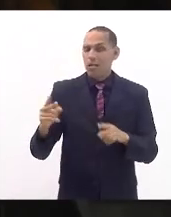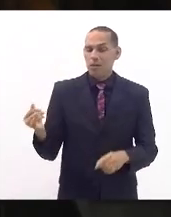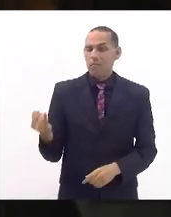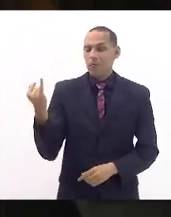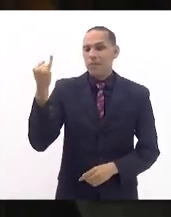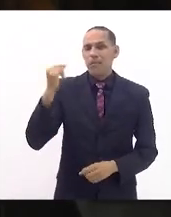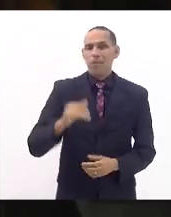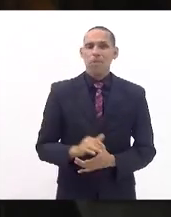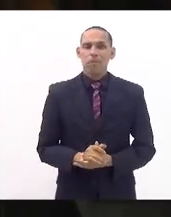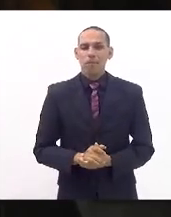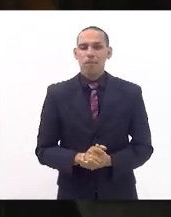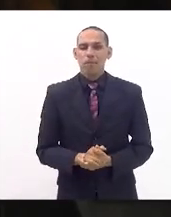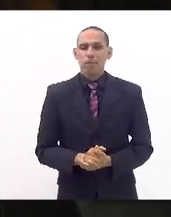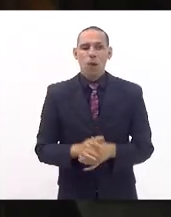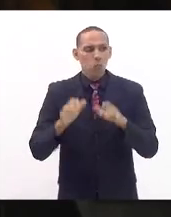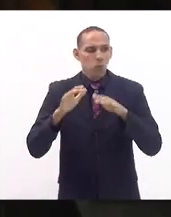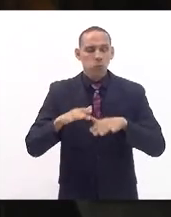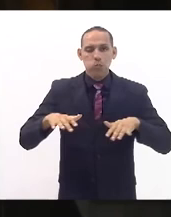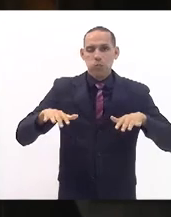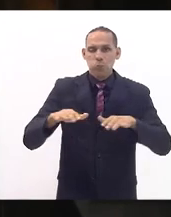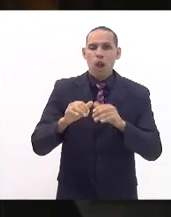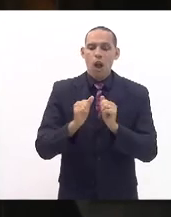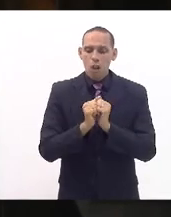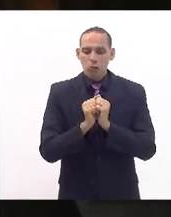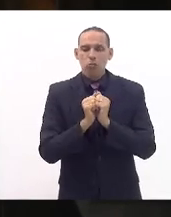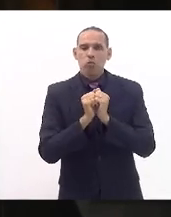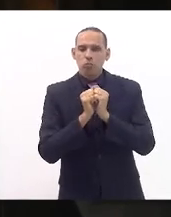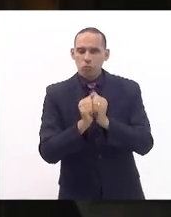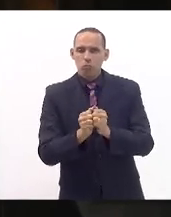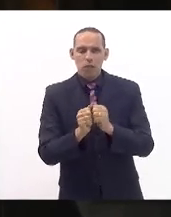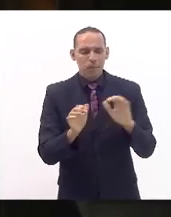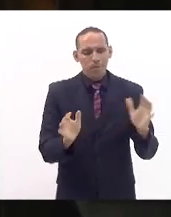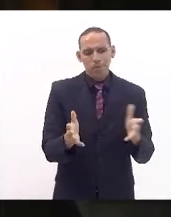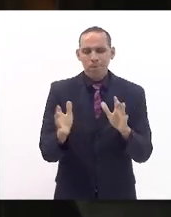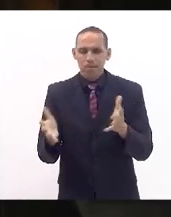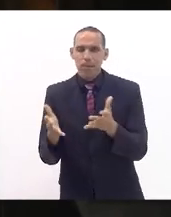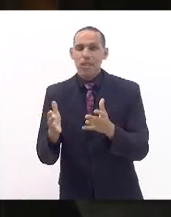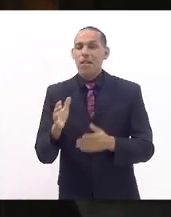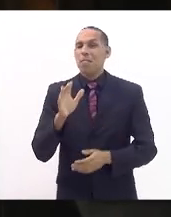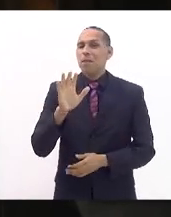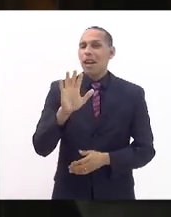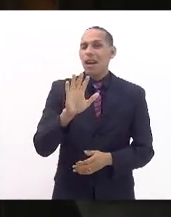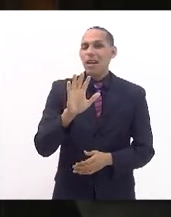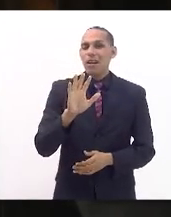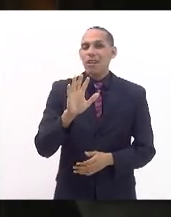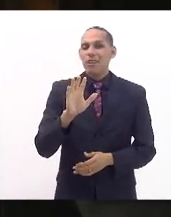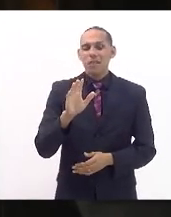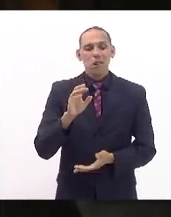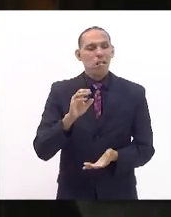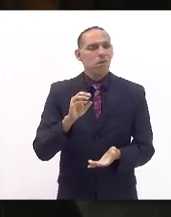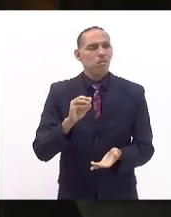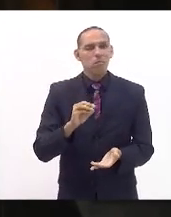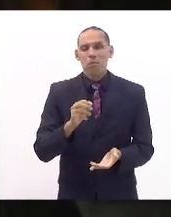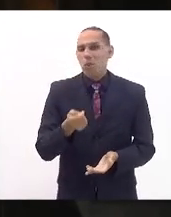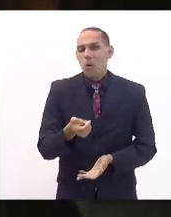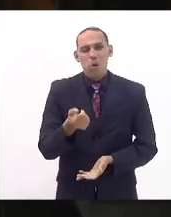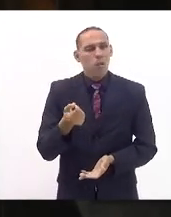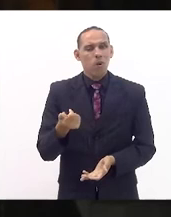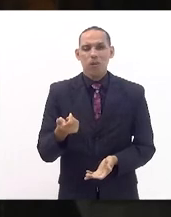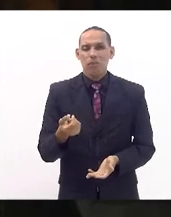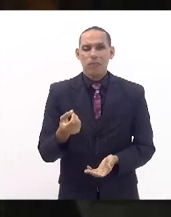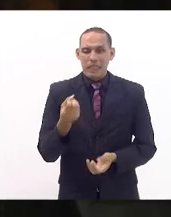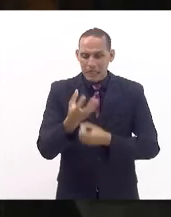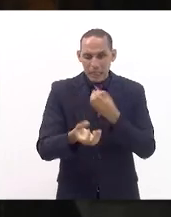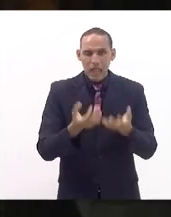importante de todos aqueles que estão se mobilizando por esse reajuste, mas absolutamente insuficiente para garantir